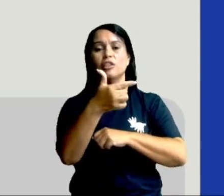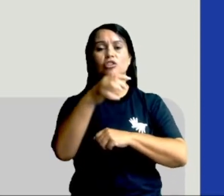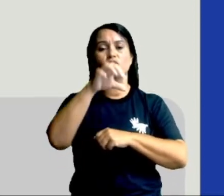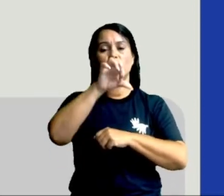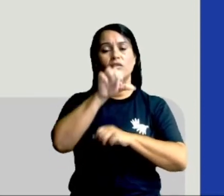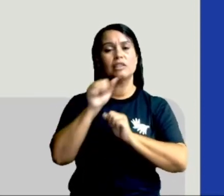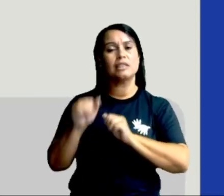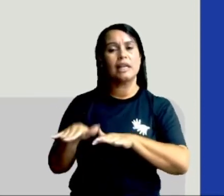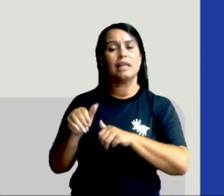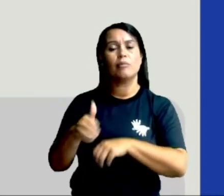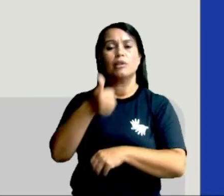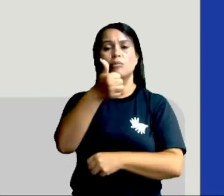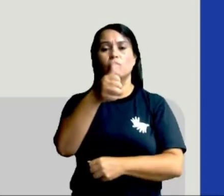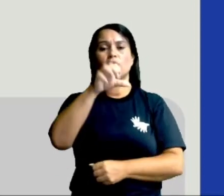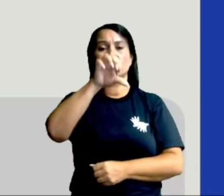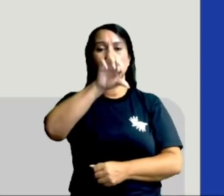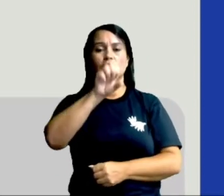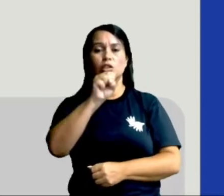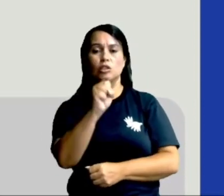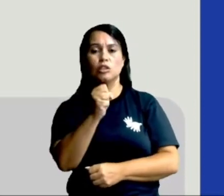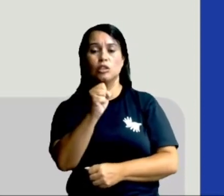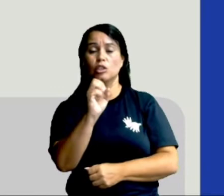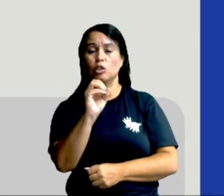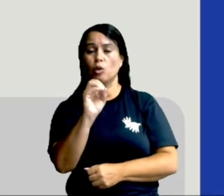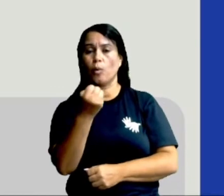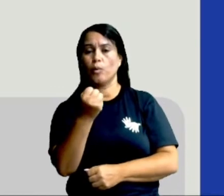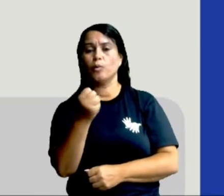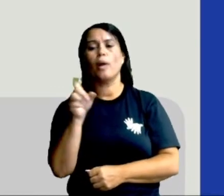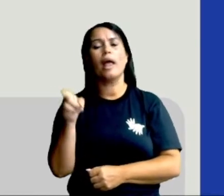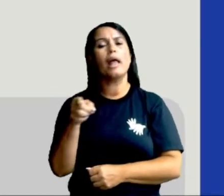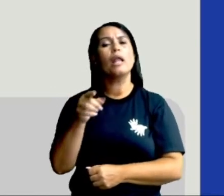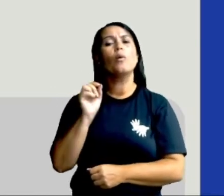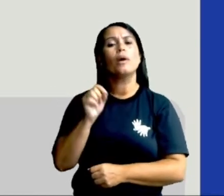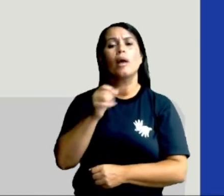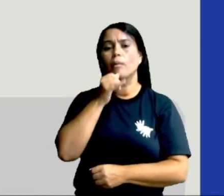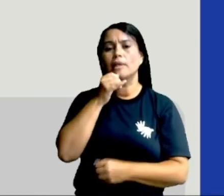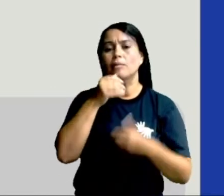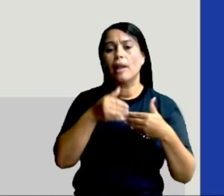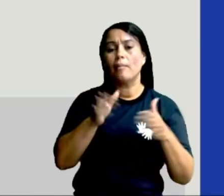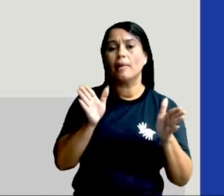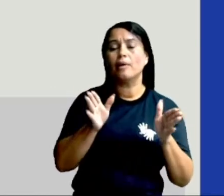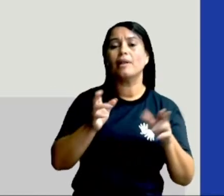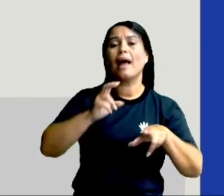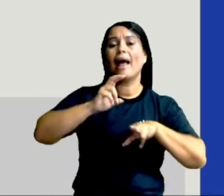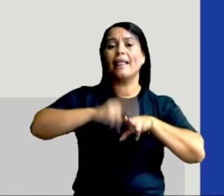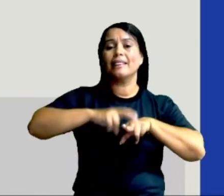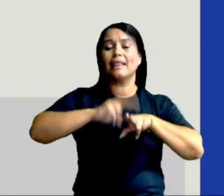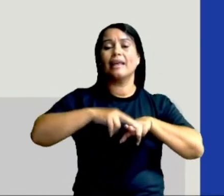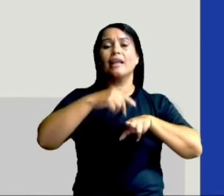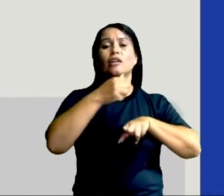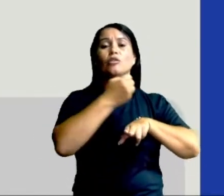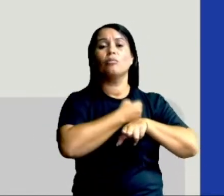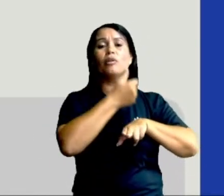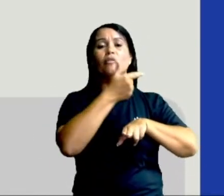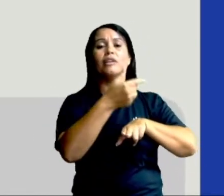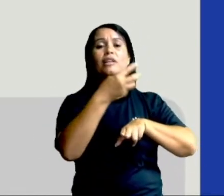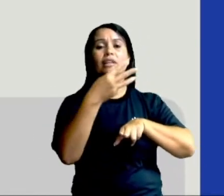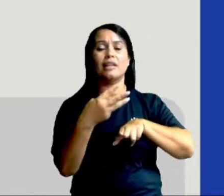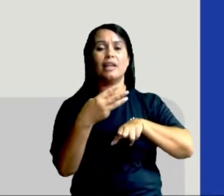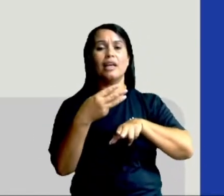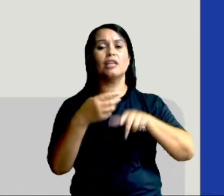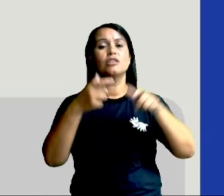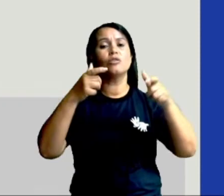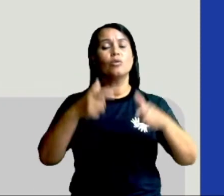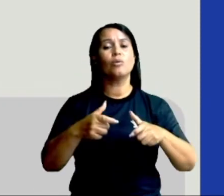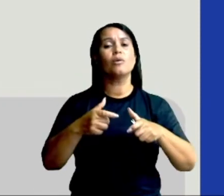de 1908. Ele é o fundador da cadeira número 23 da Academia Brasileira de Letras.